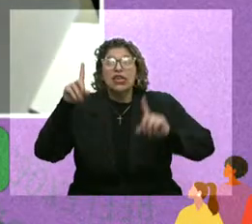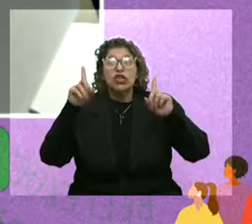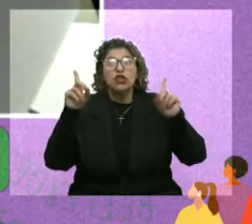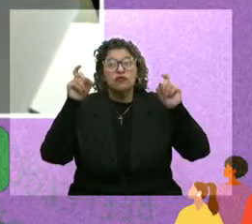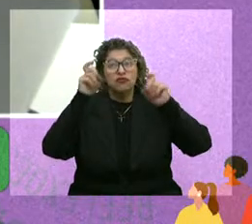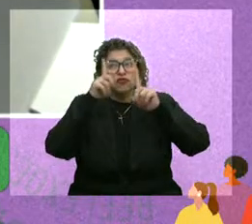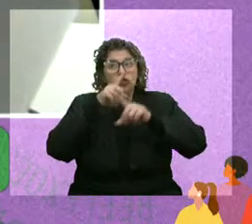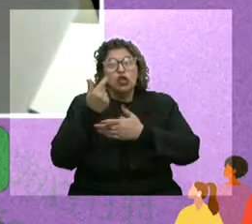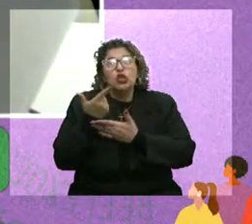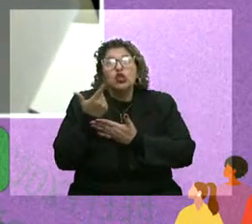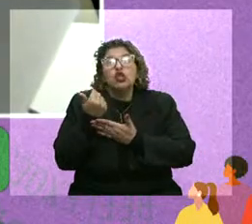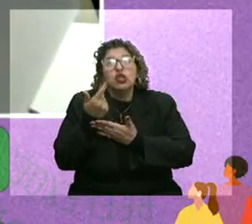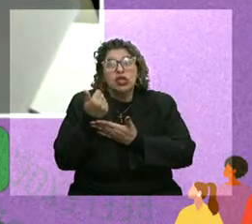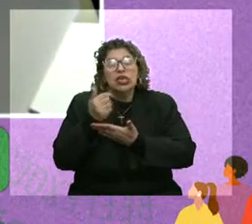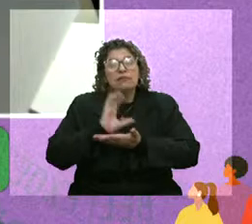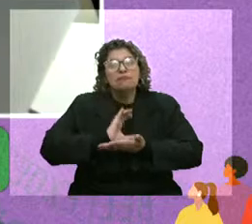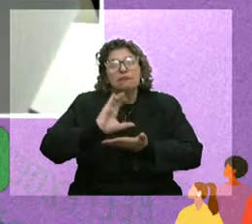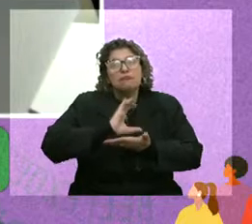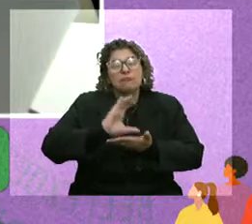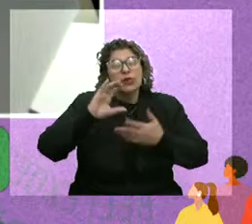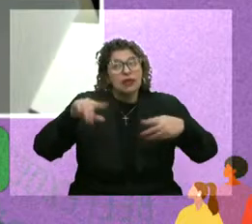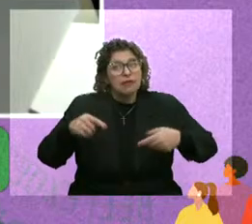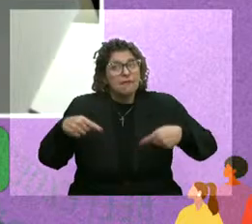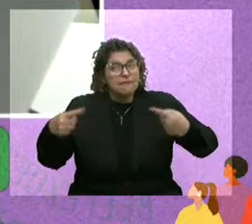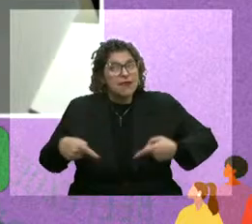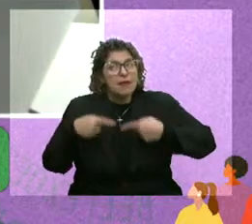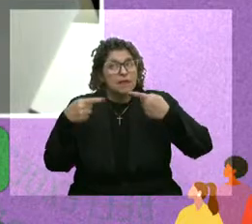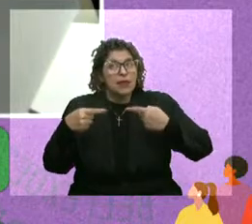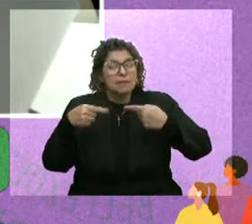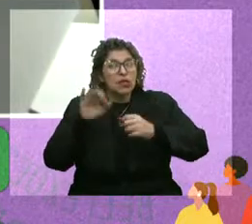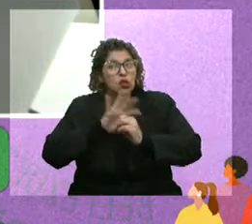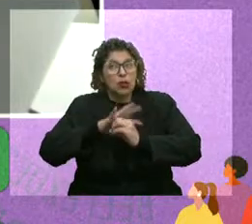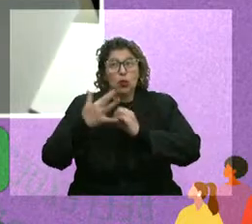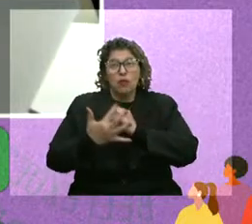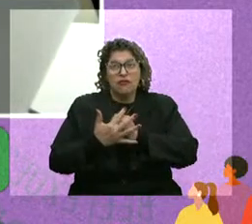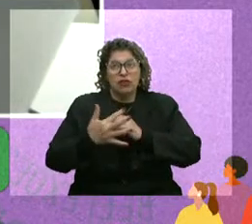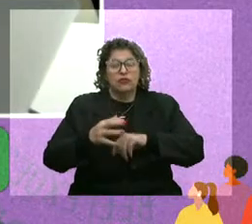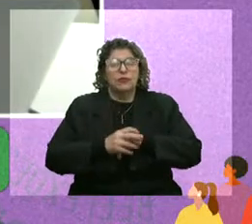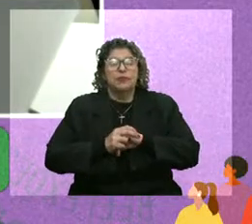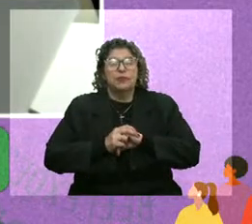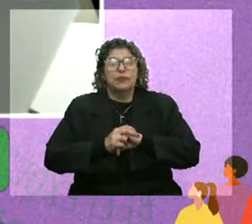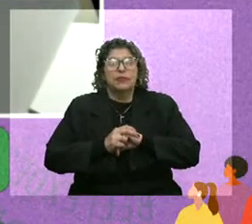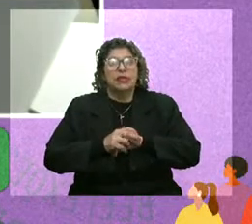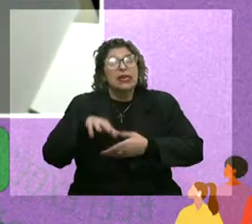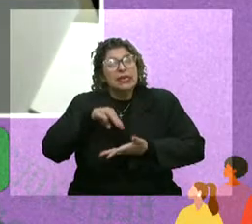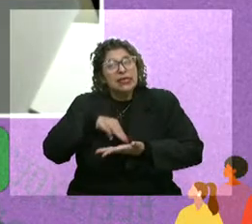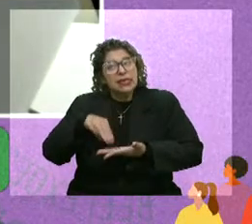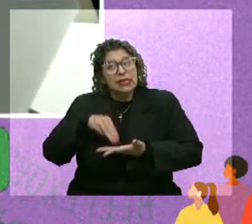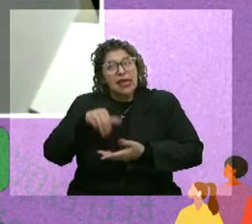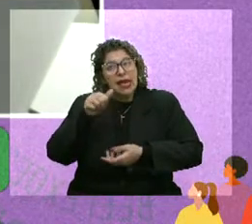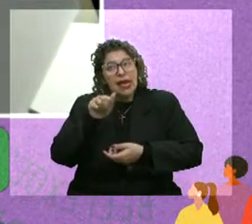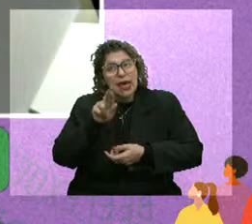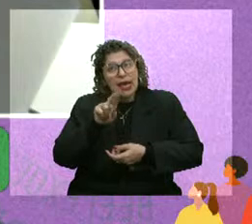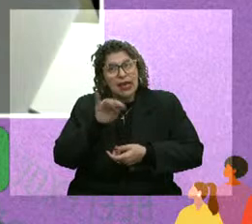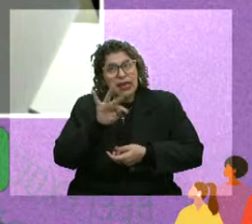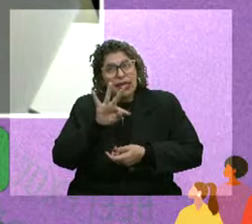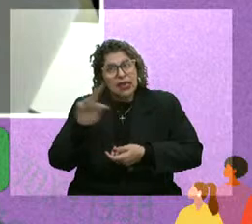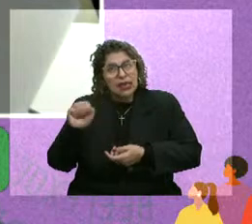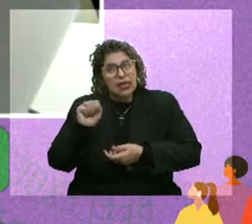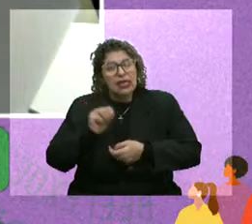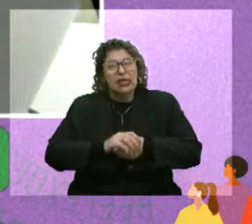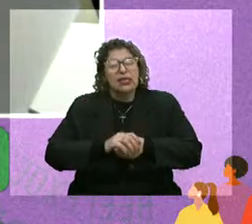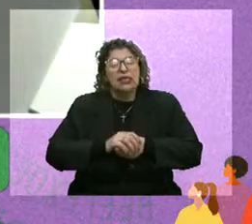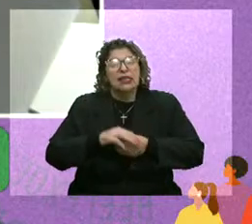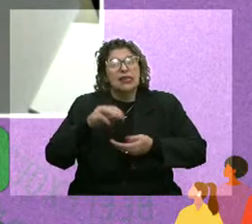dificuldade de recursos financeiros para o enfrentamento da Covid. Secretária Rita, eu sou secretária do Estado